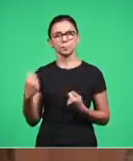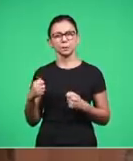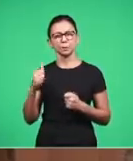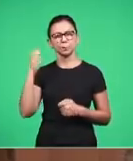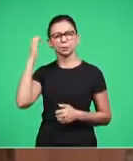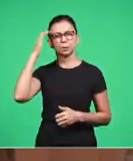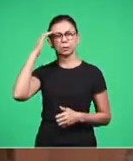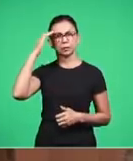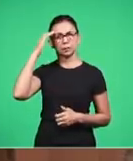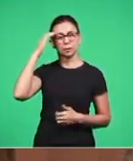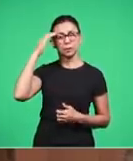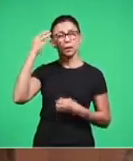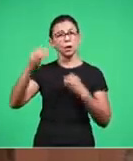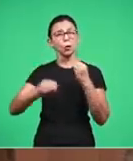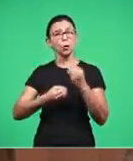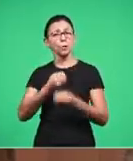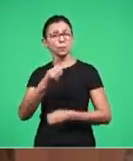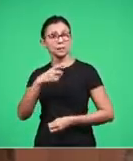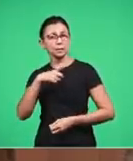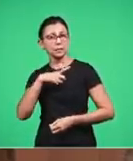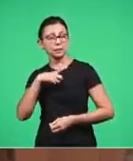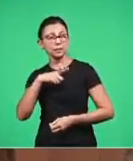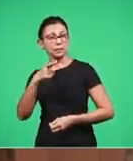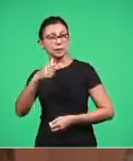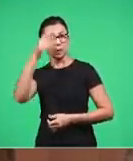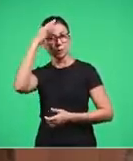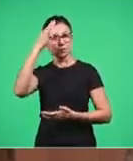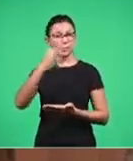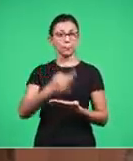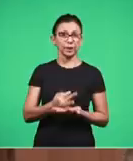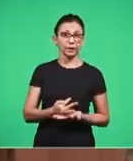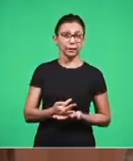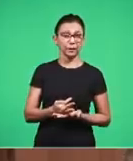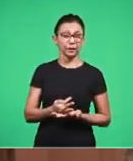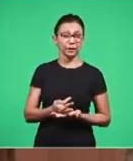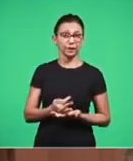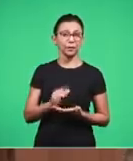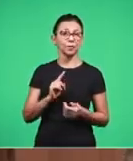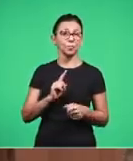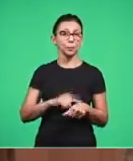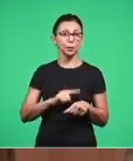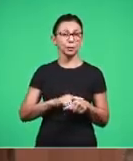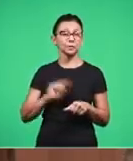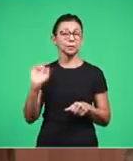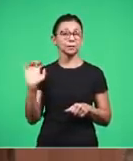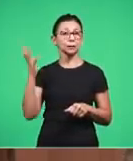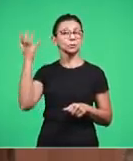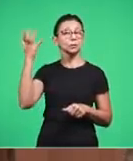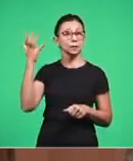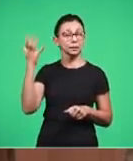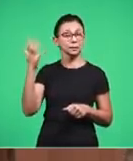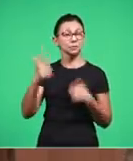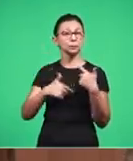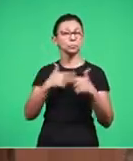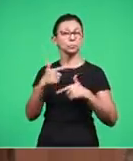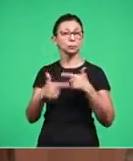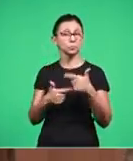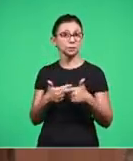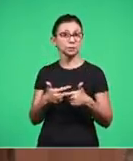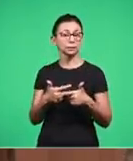às provas. Quando vem a prova, que você tem que manifestar a sua fé. Então Davi, ele falava: estou confiado